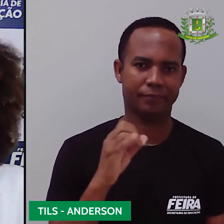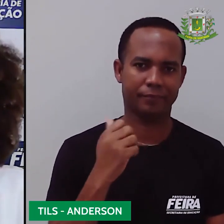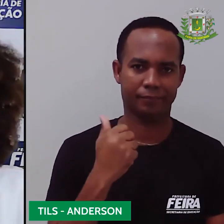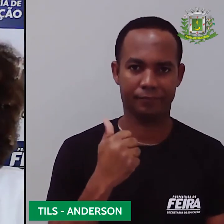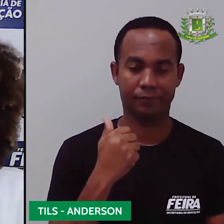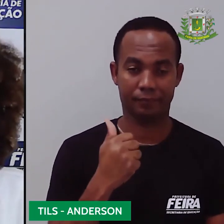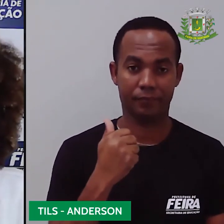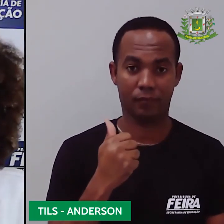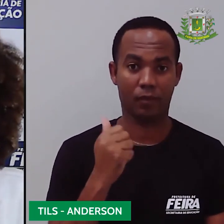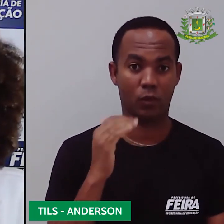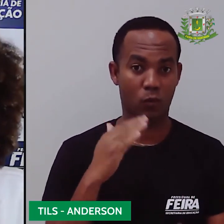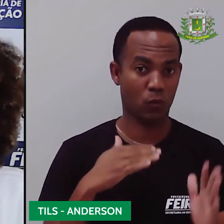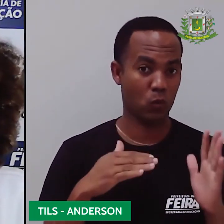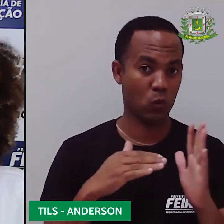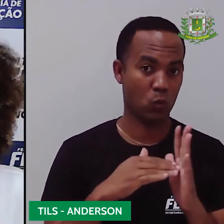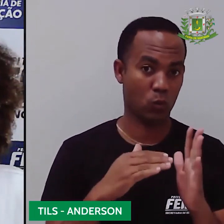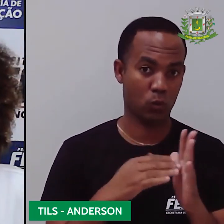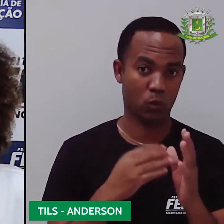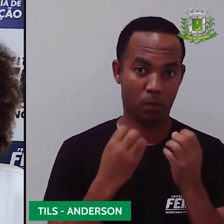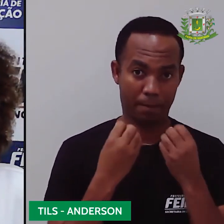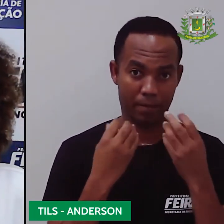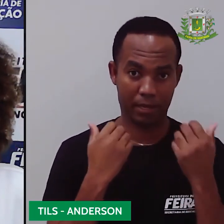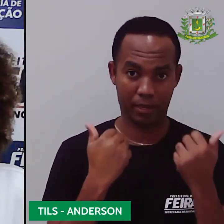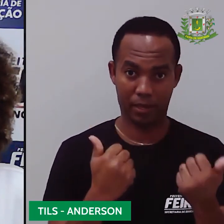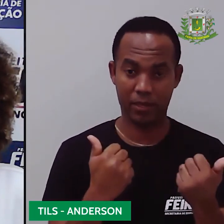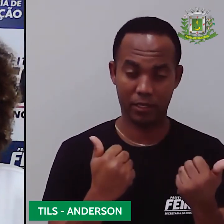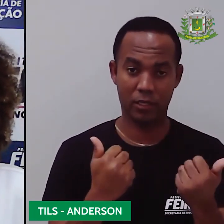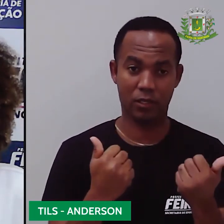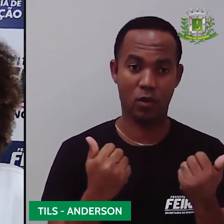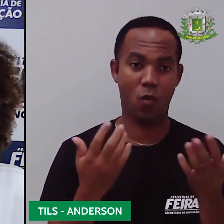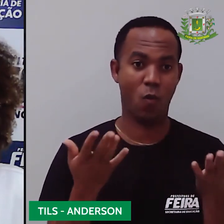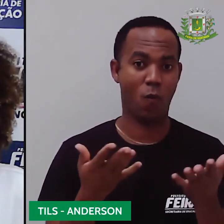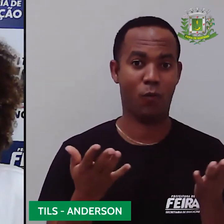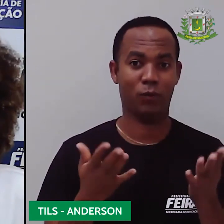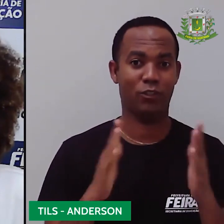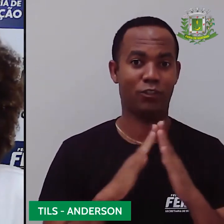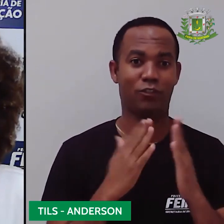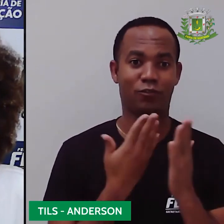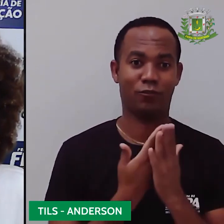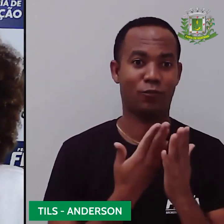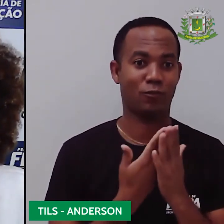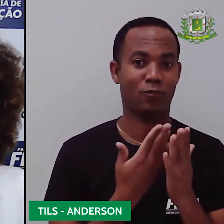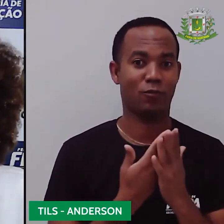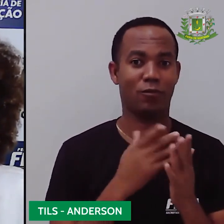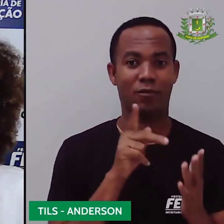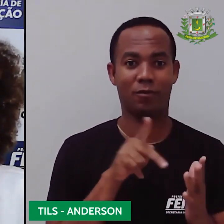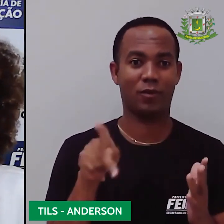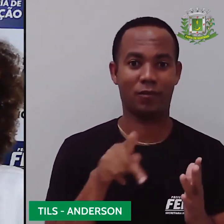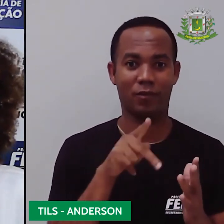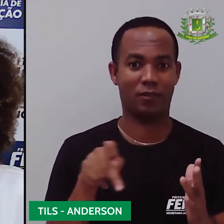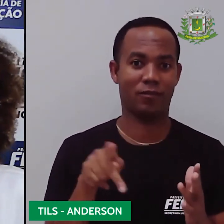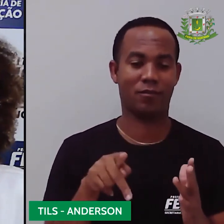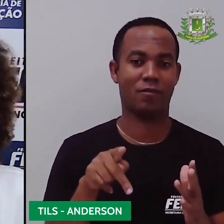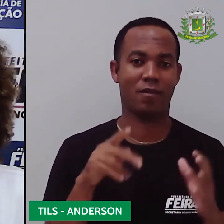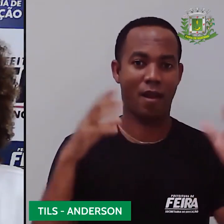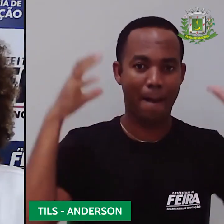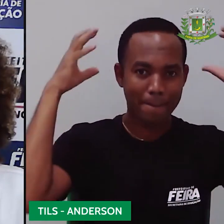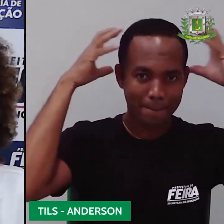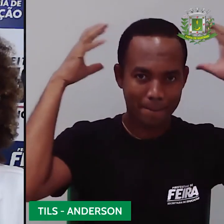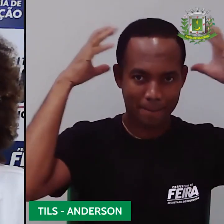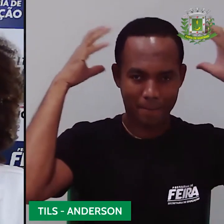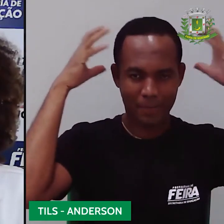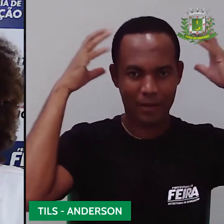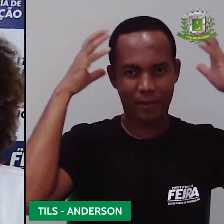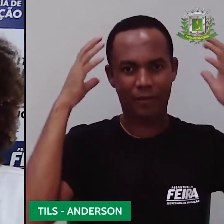Oi, gente, tudo bem? Mais um dia de aula com vocês, né? Pro Maria e Anderson aqui,